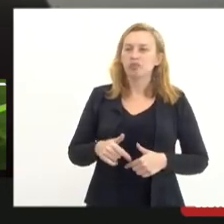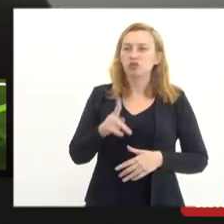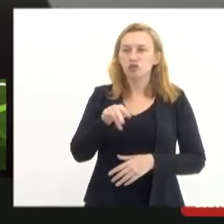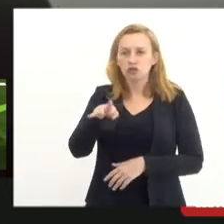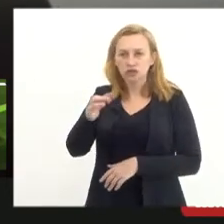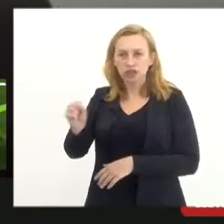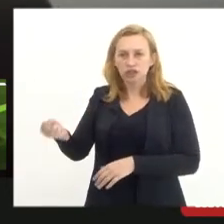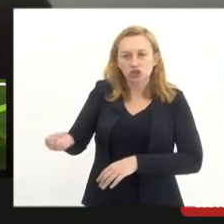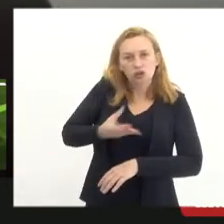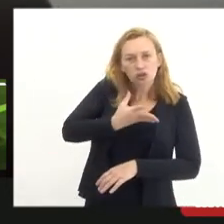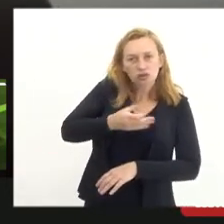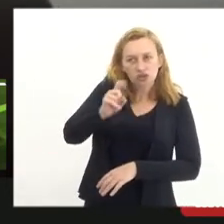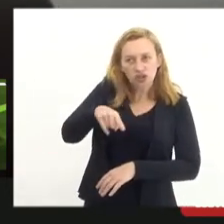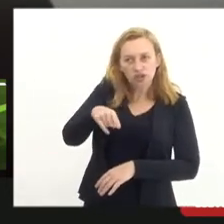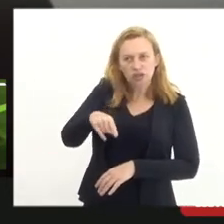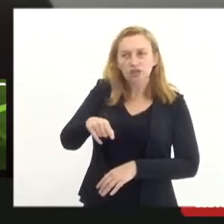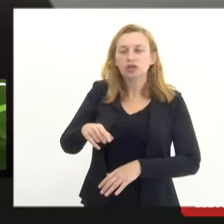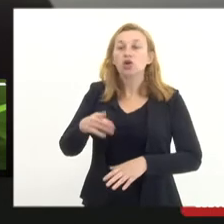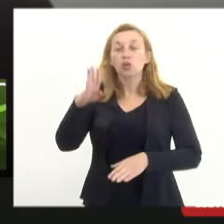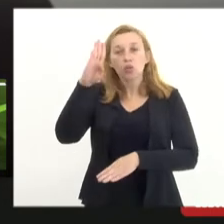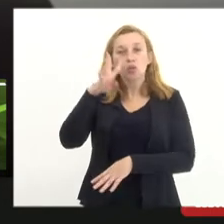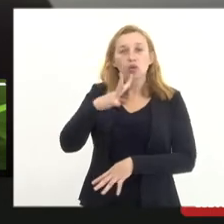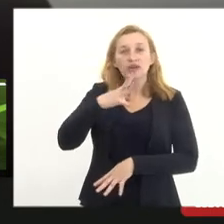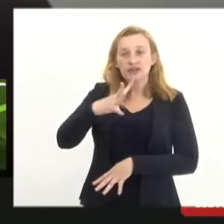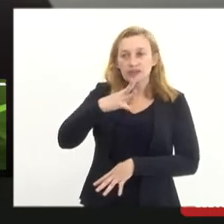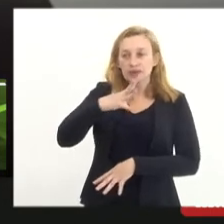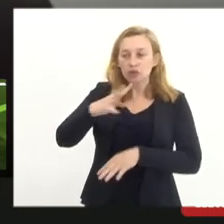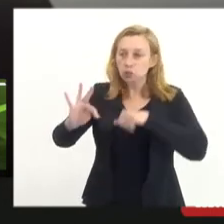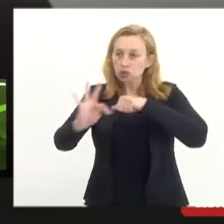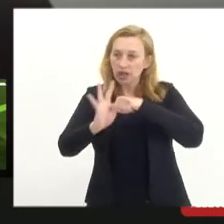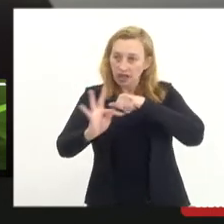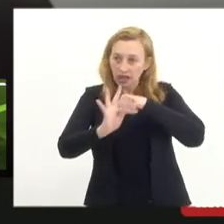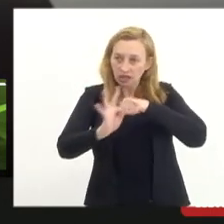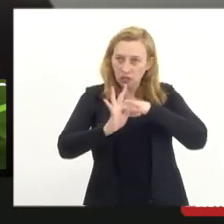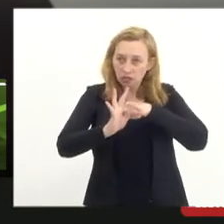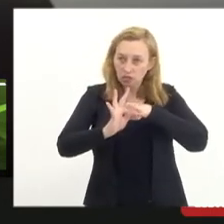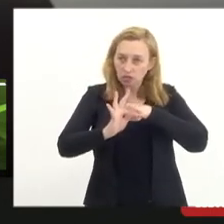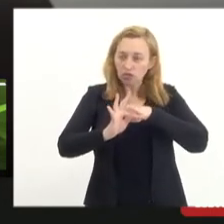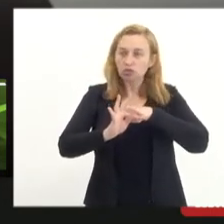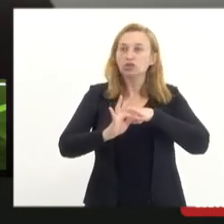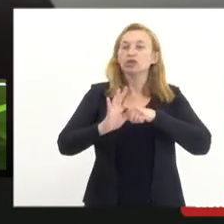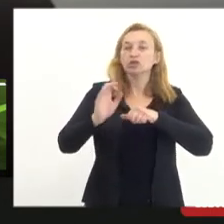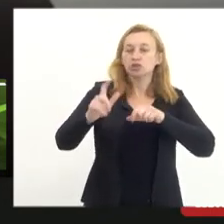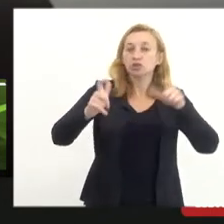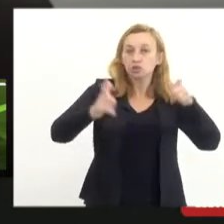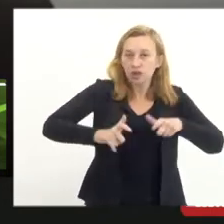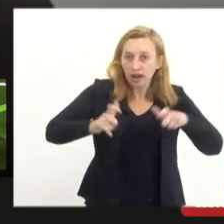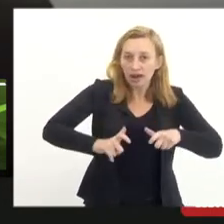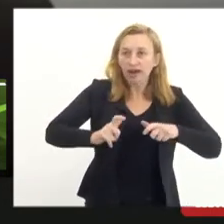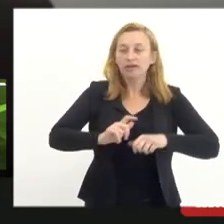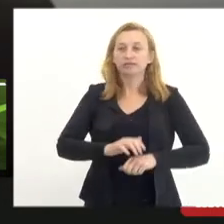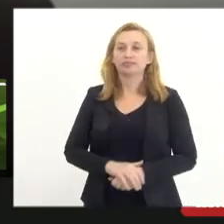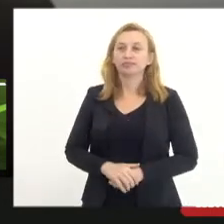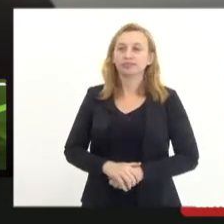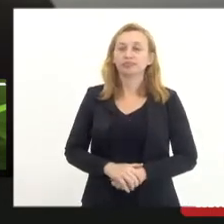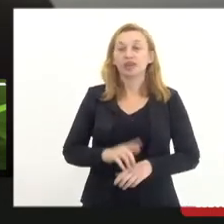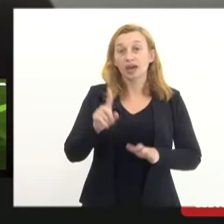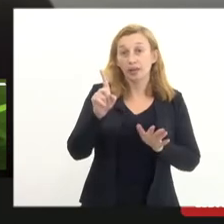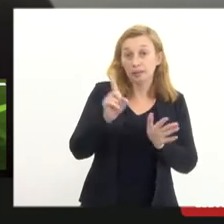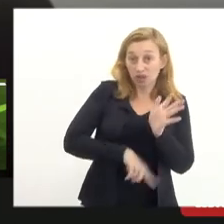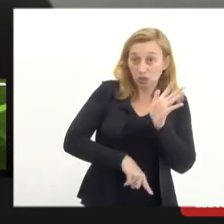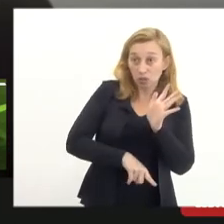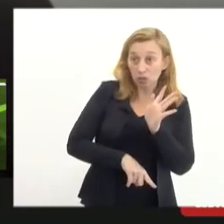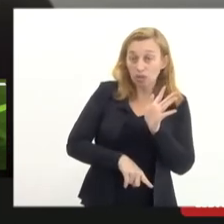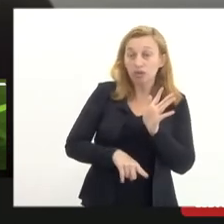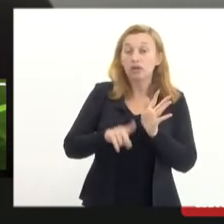Novas fronteiras. Então, com isso, o conhecimento técnico geológico da região é bem menor, bem